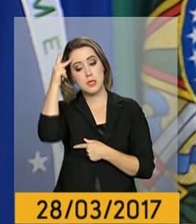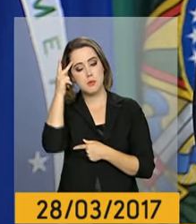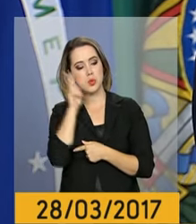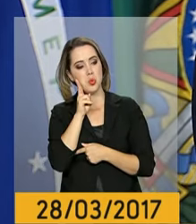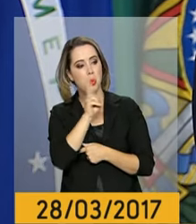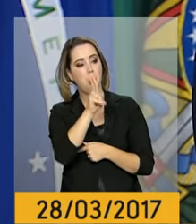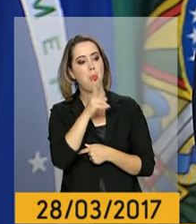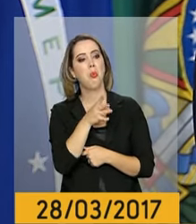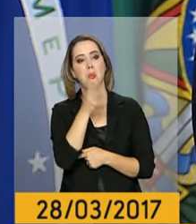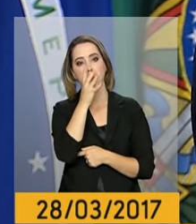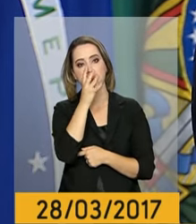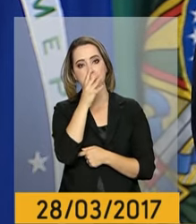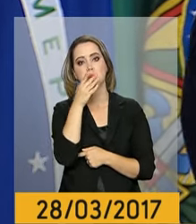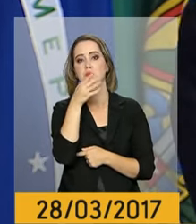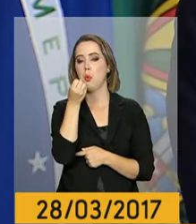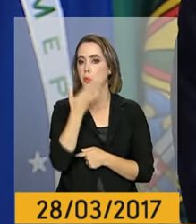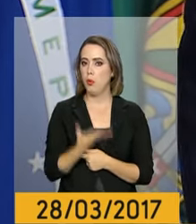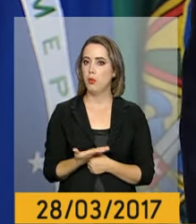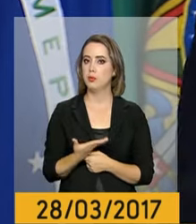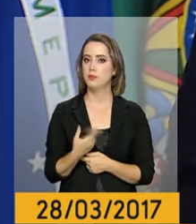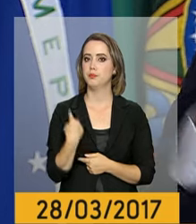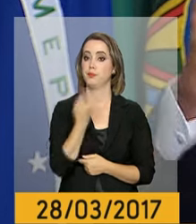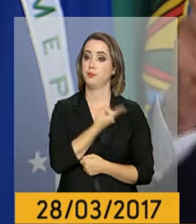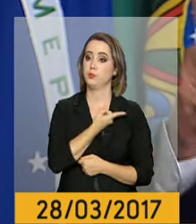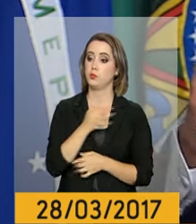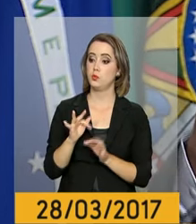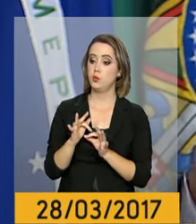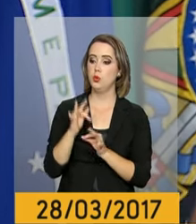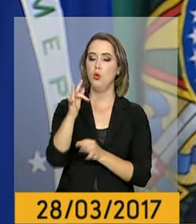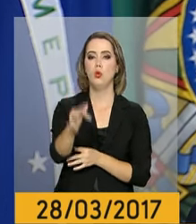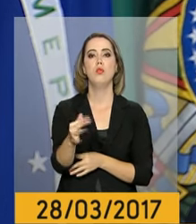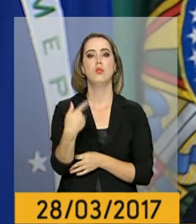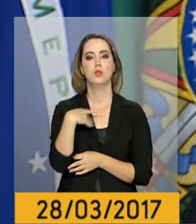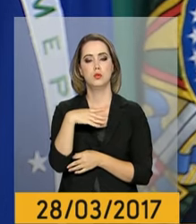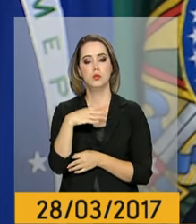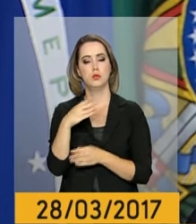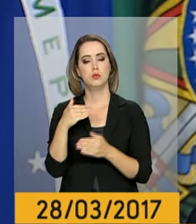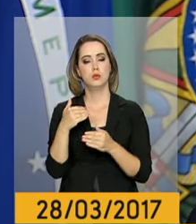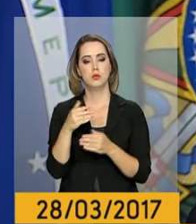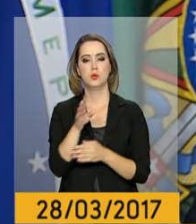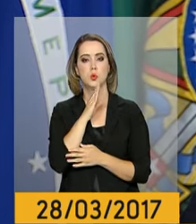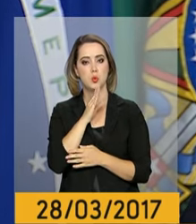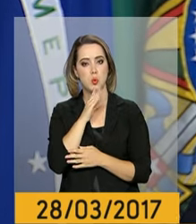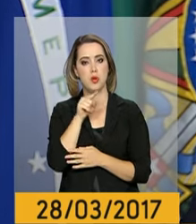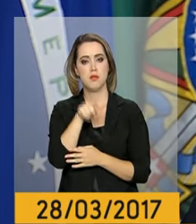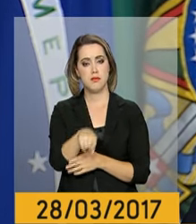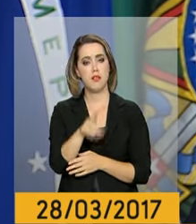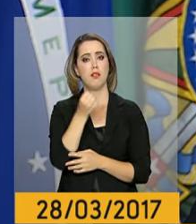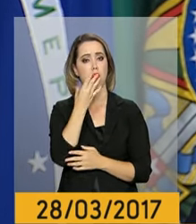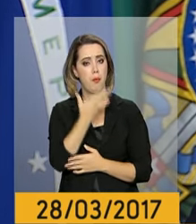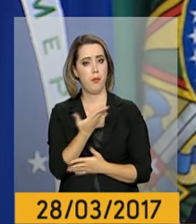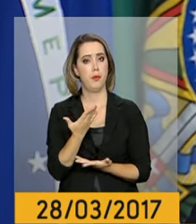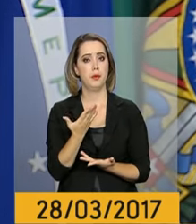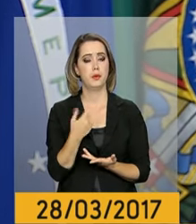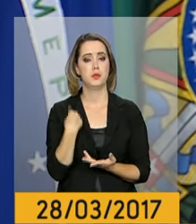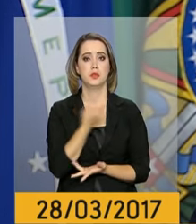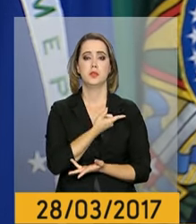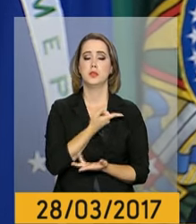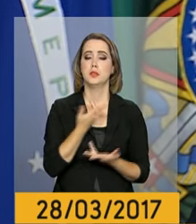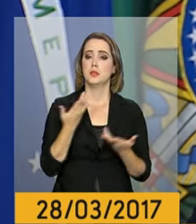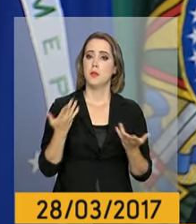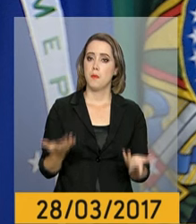fazendo são medidas populares para serem reconhecidas ali adiante e para tanto meus amigos